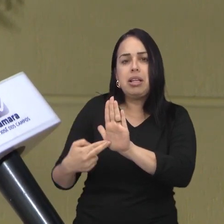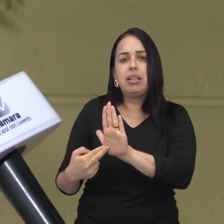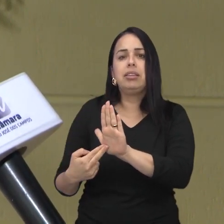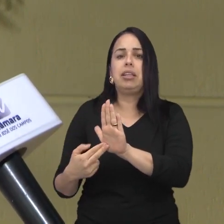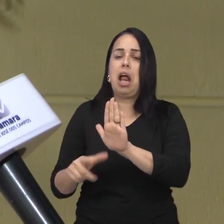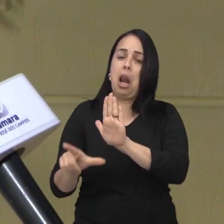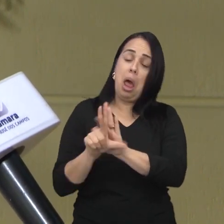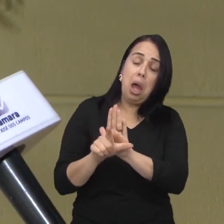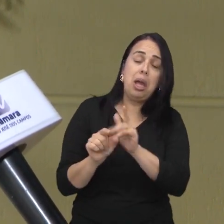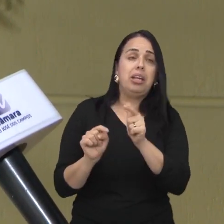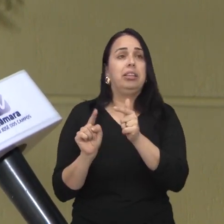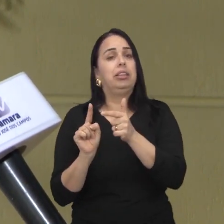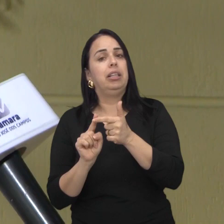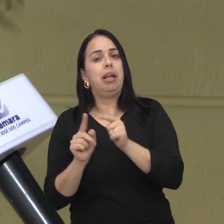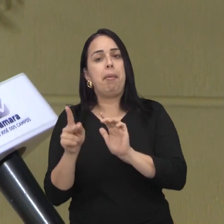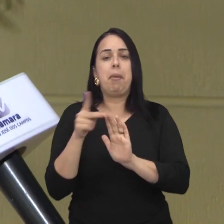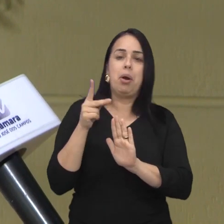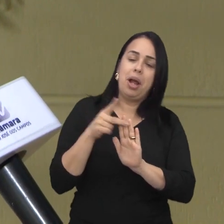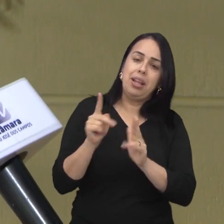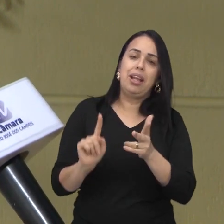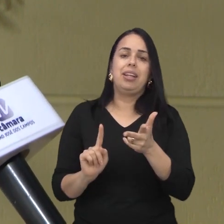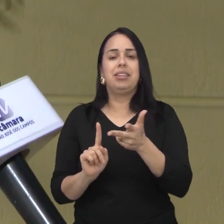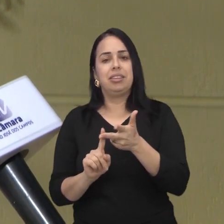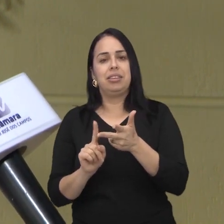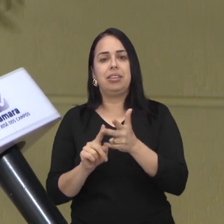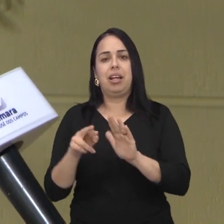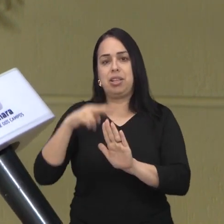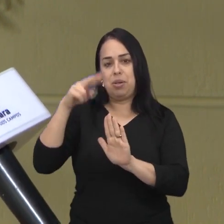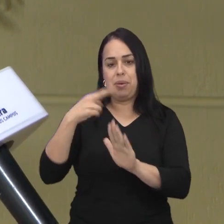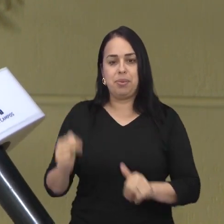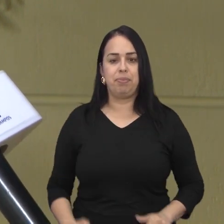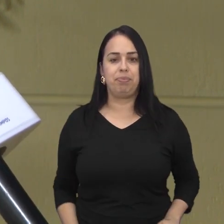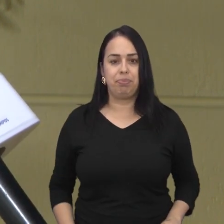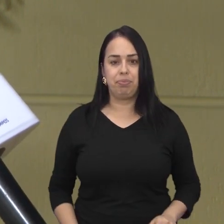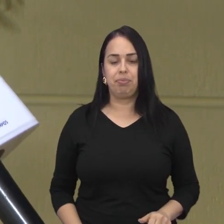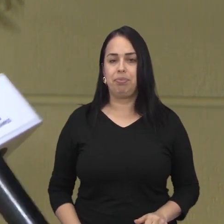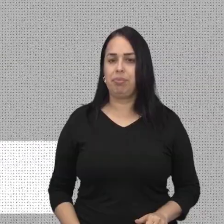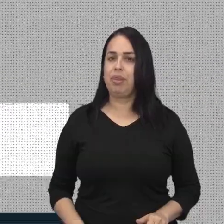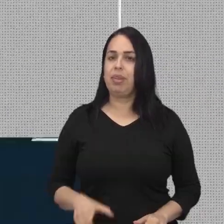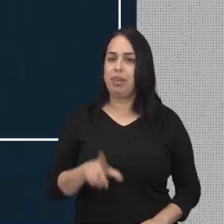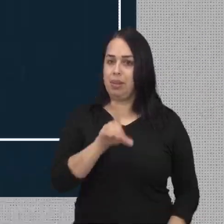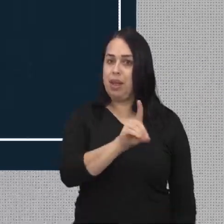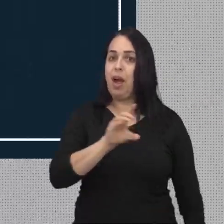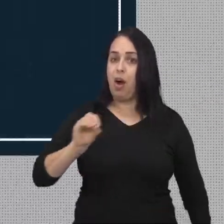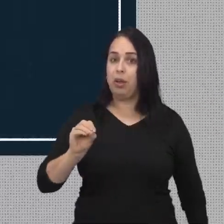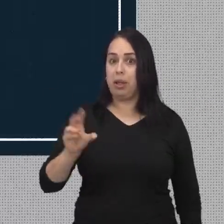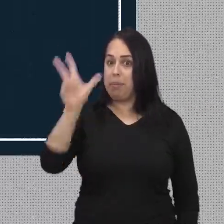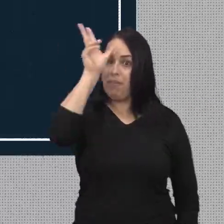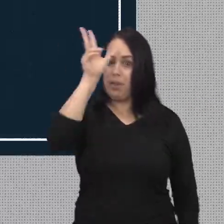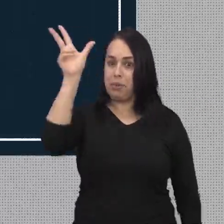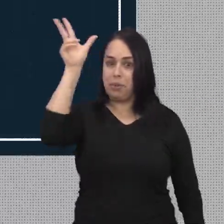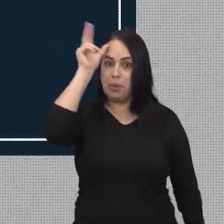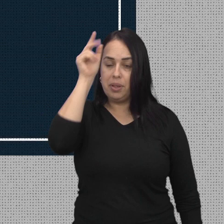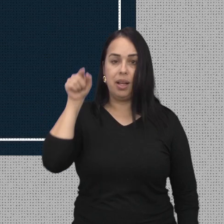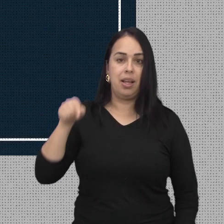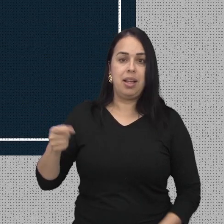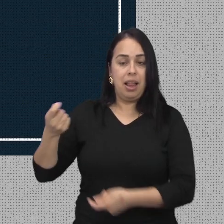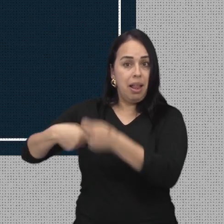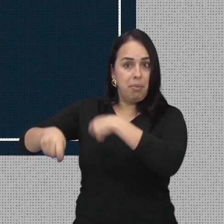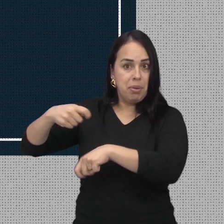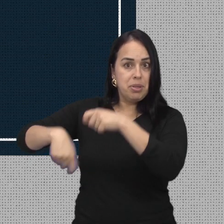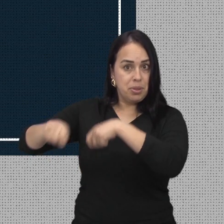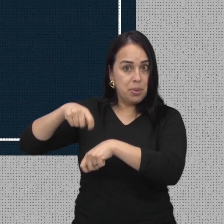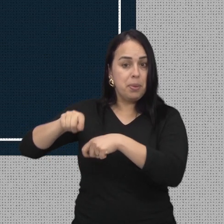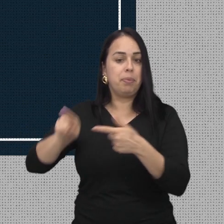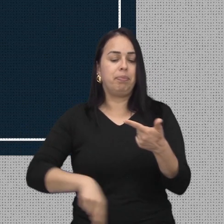as regras, seja da lei, seja da portaria, seja da resolução. No Diário Oficial da Prefeitura, além da